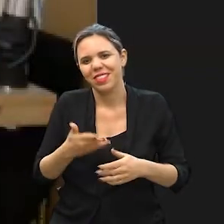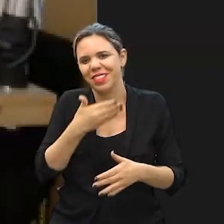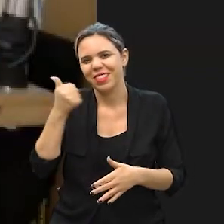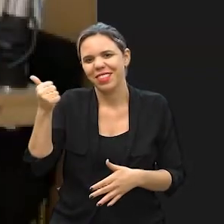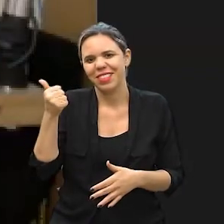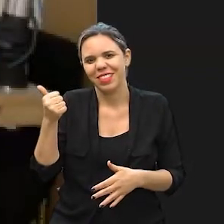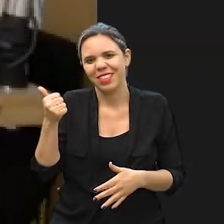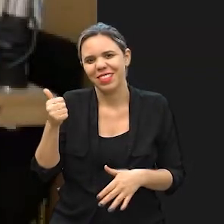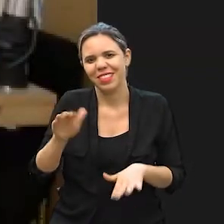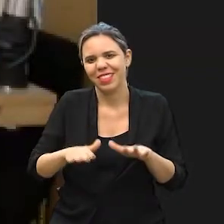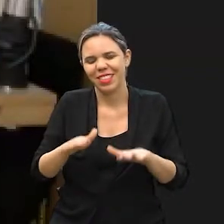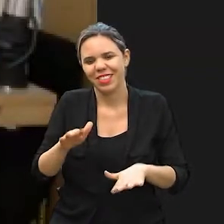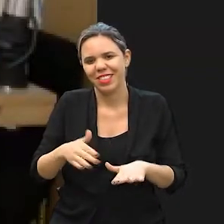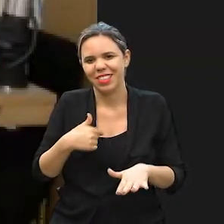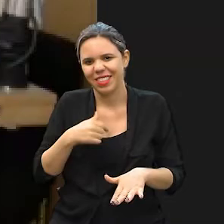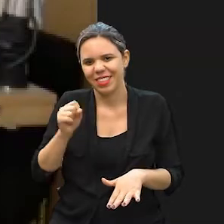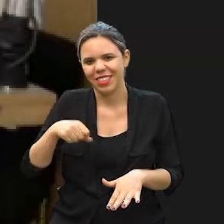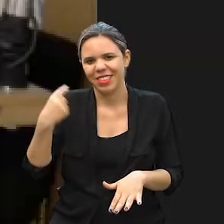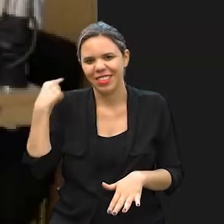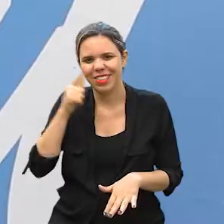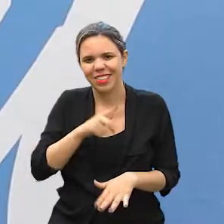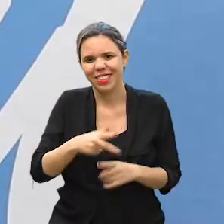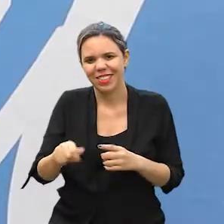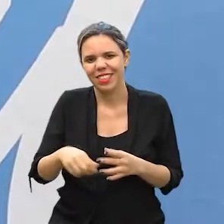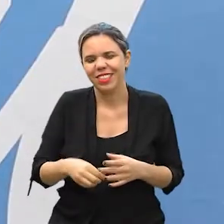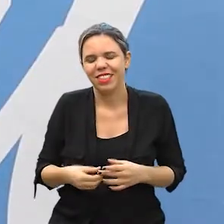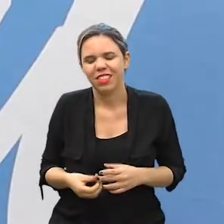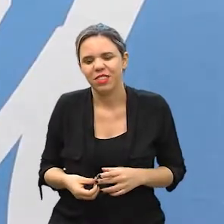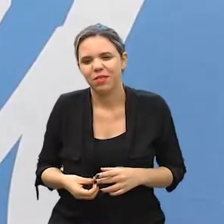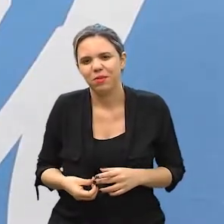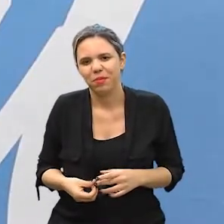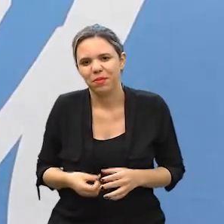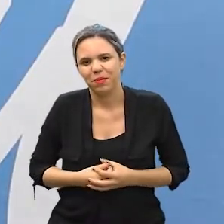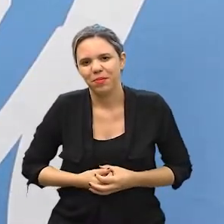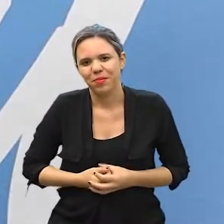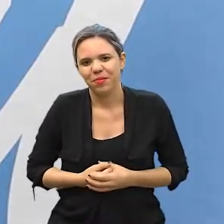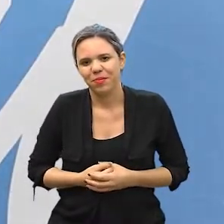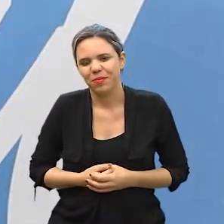melhorar? No meu caso, valeu.